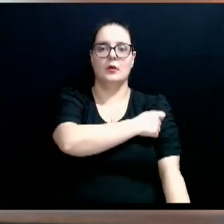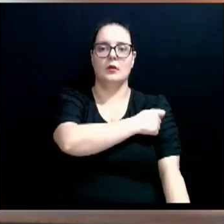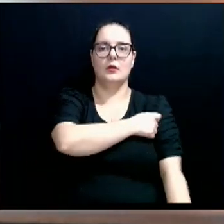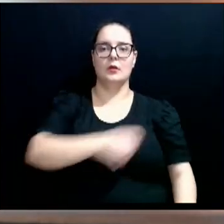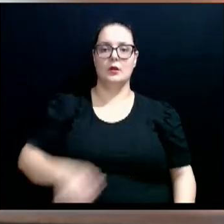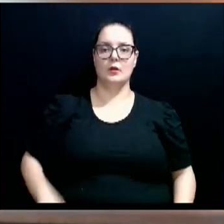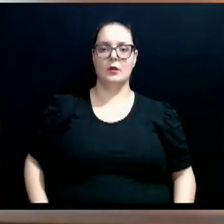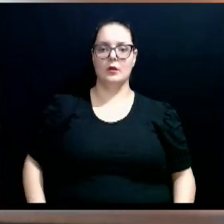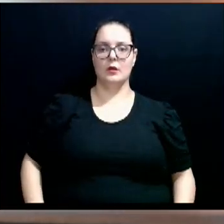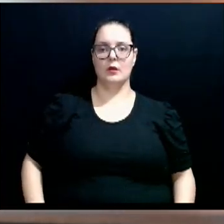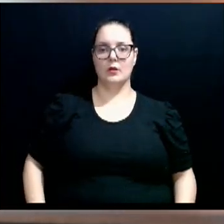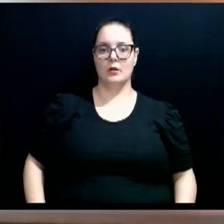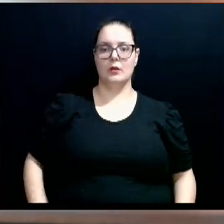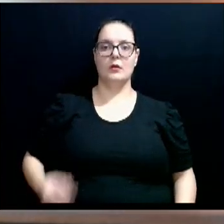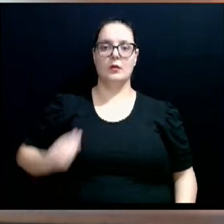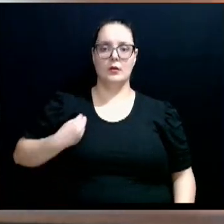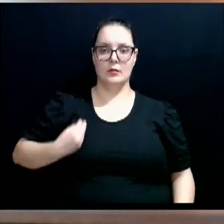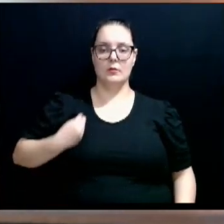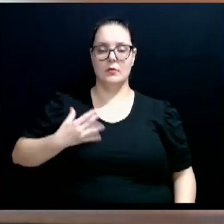presentes,